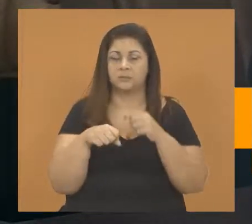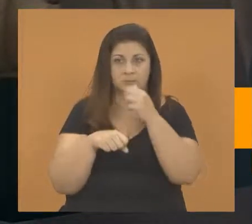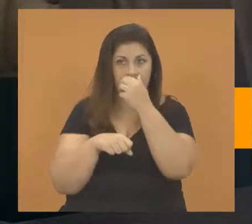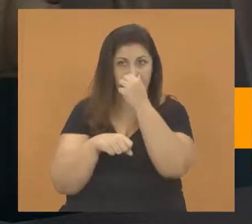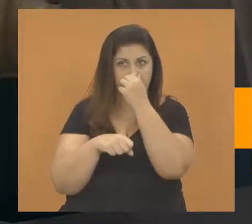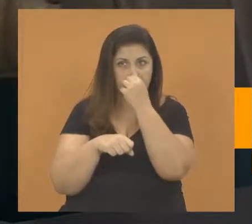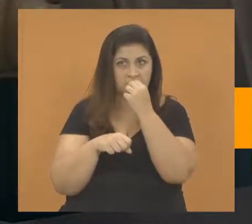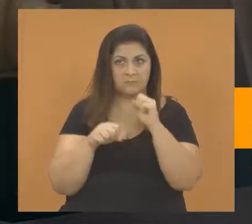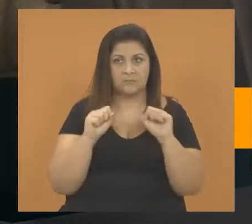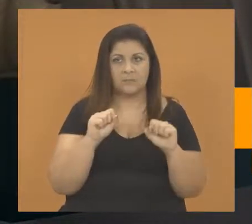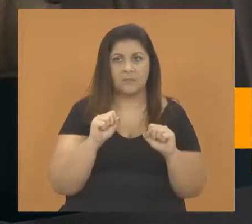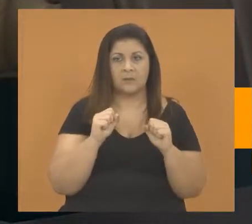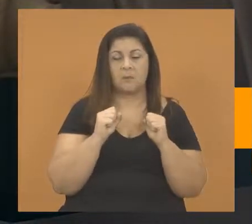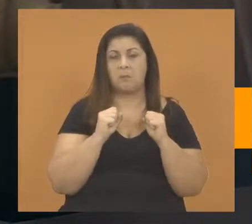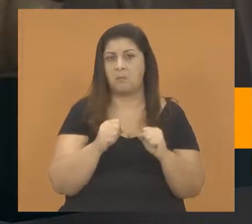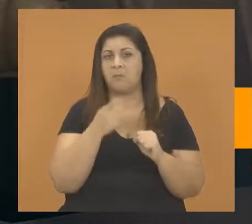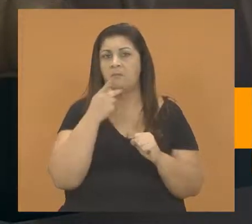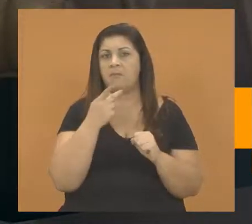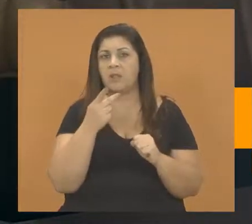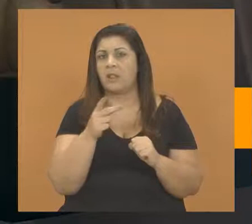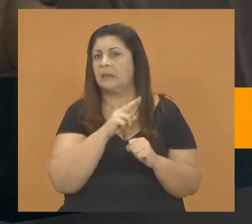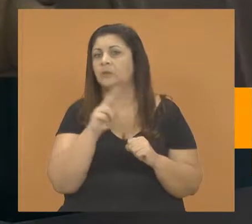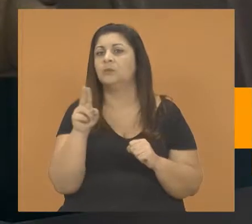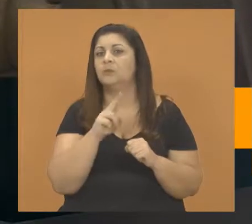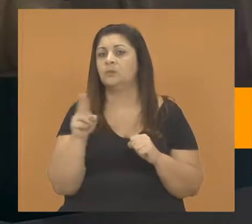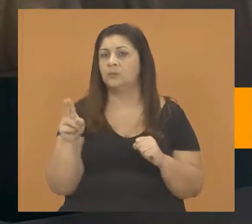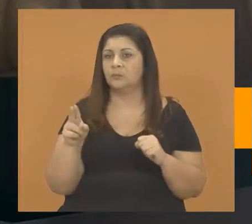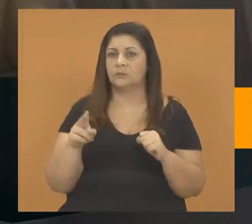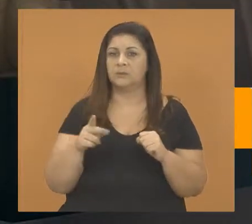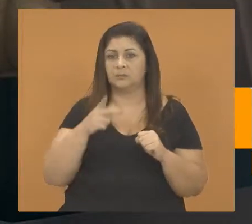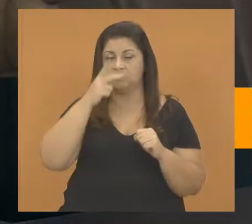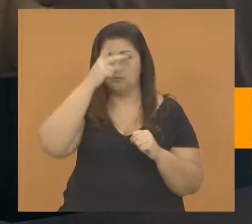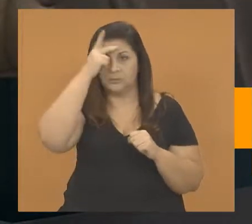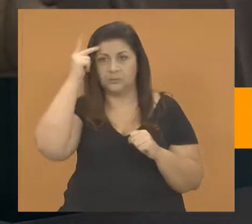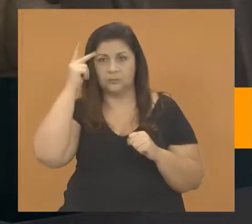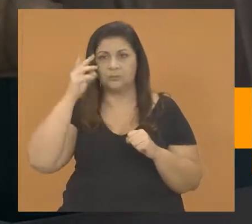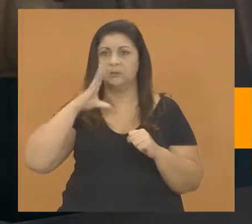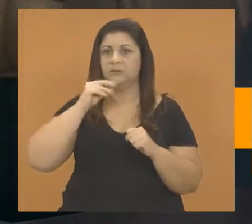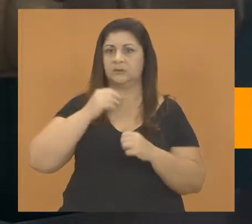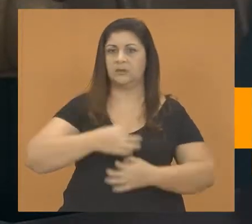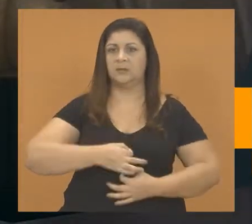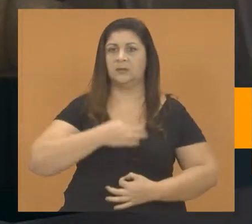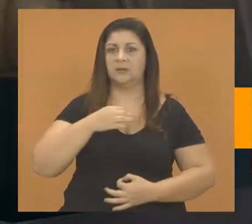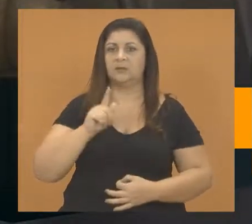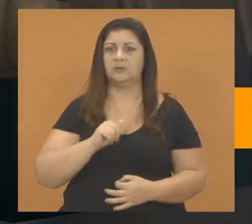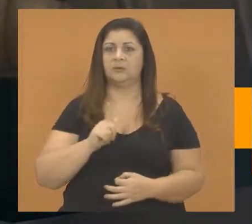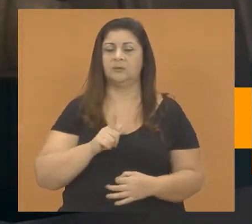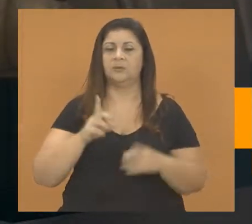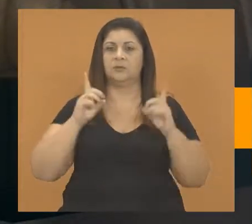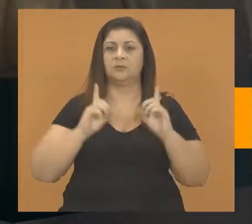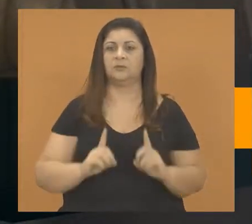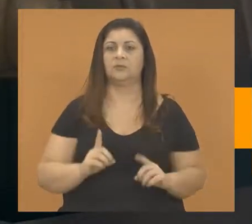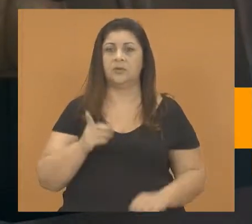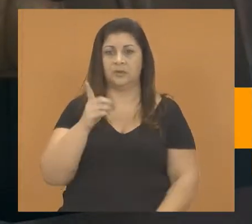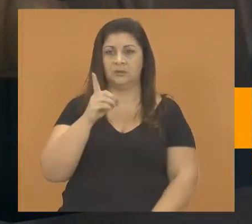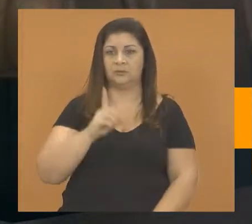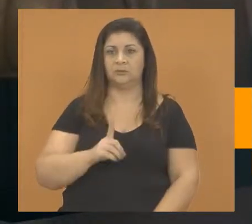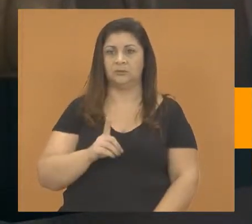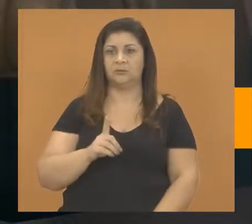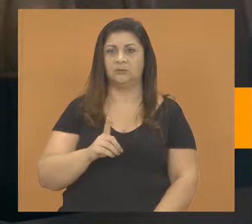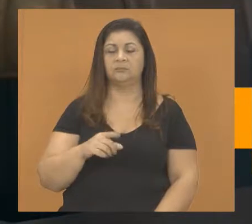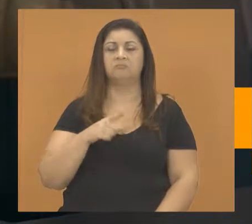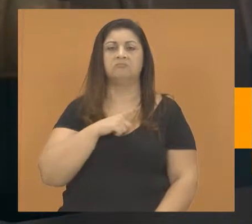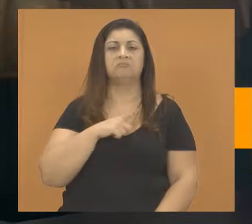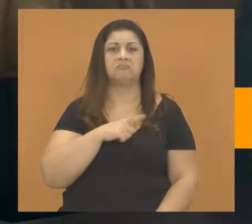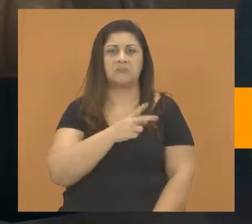aqui citar pra você exemplos de secretários diretores gerentes que ocuparam muitos cargos no governo anterior